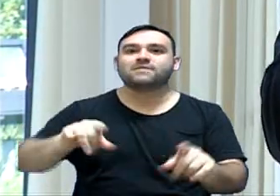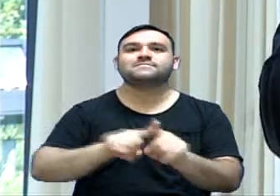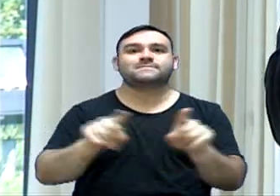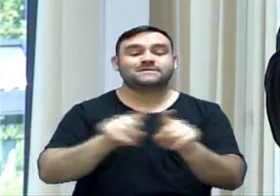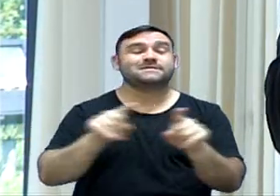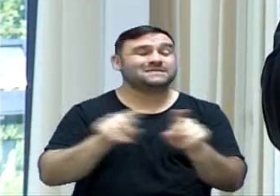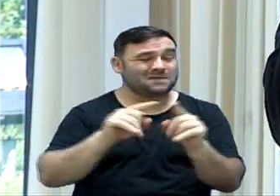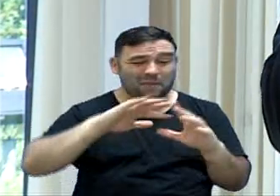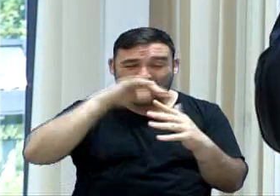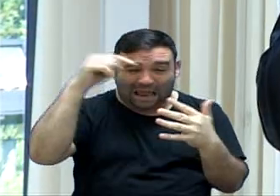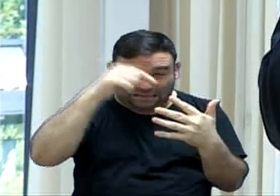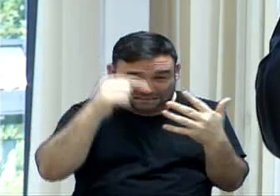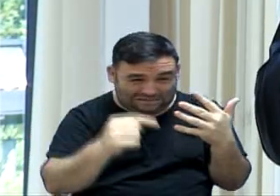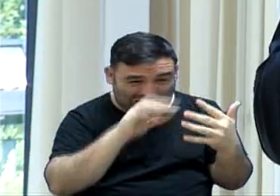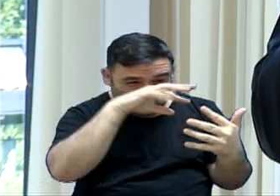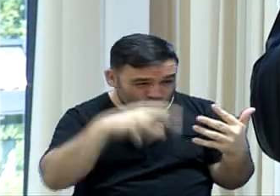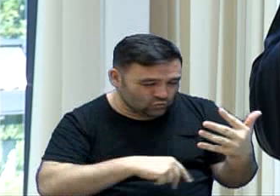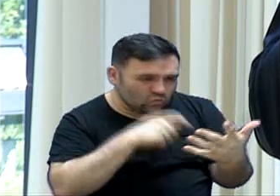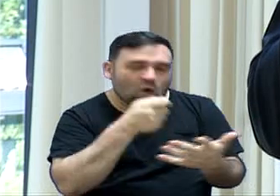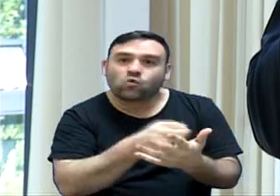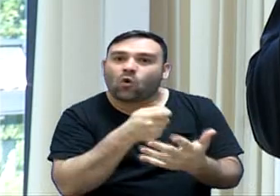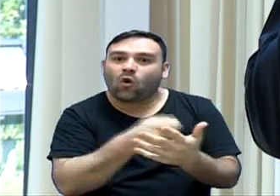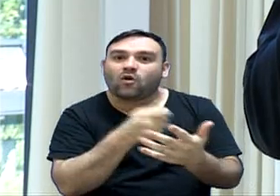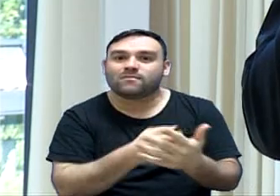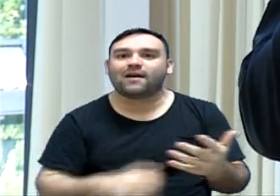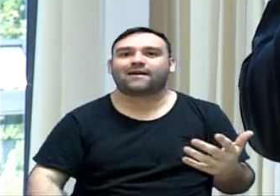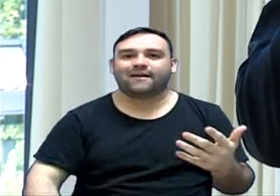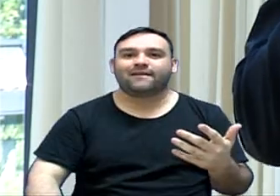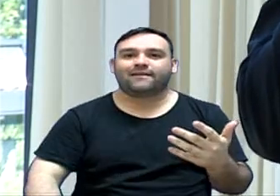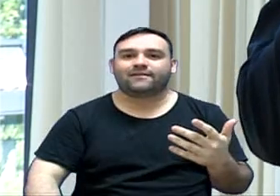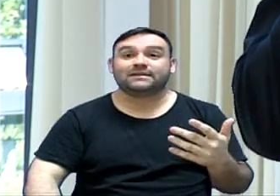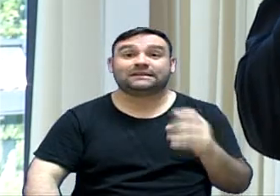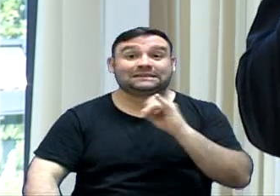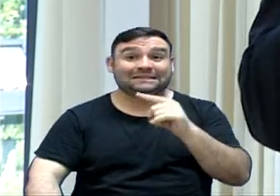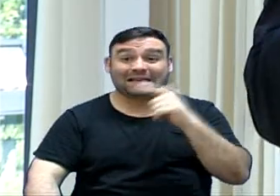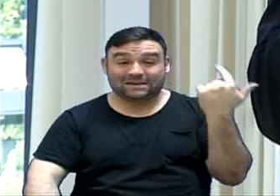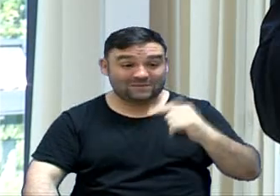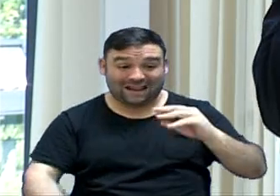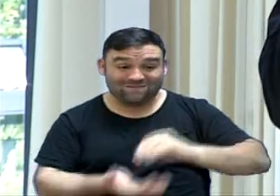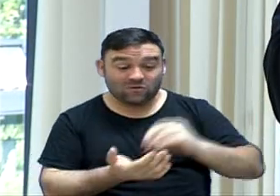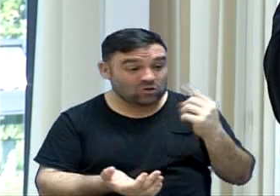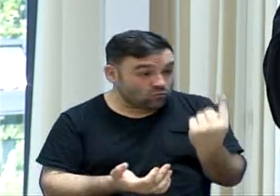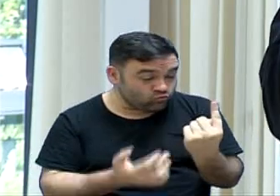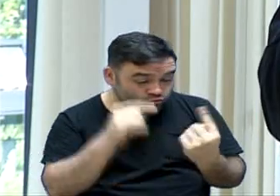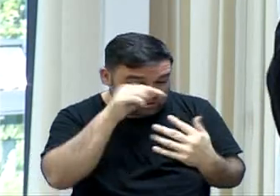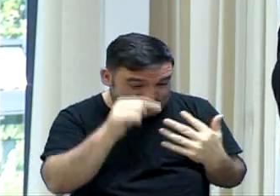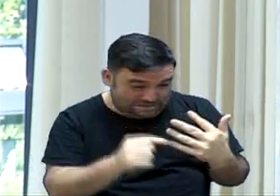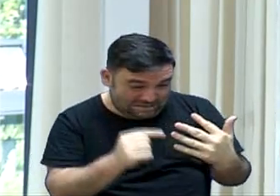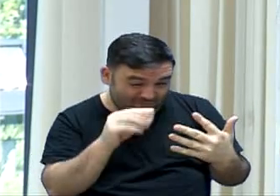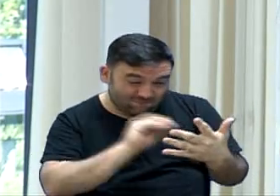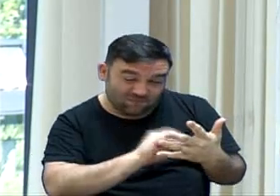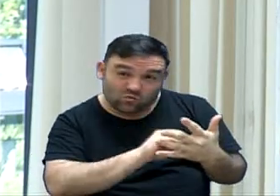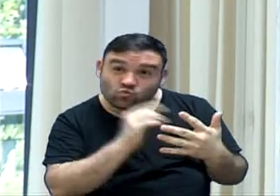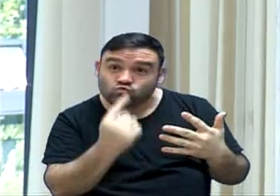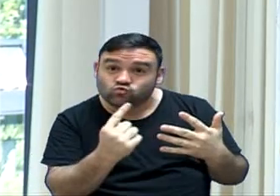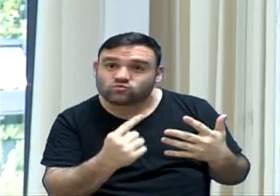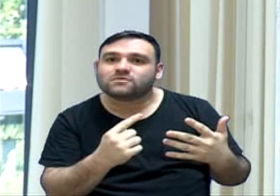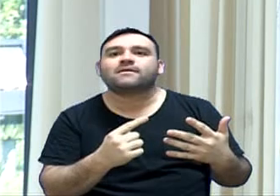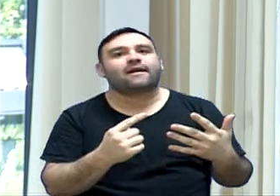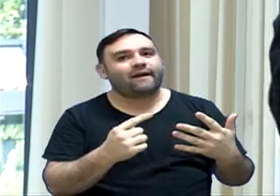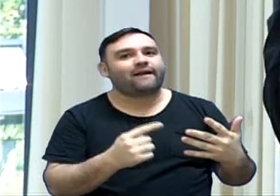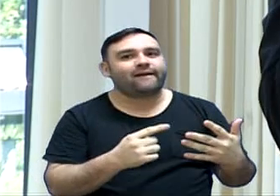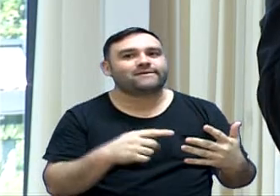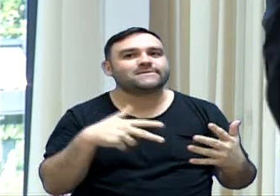ipsis literis tudo que está no papel. Ai de você se não tiver aquela exigência. Então, no que o